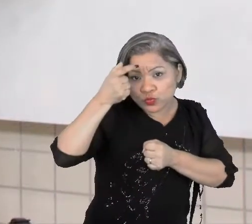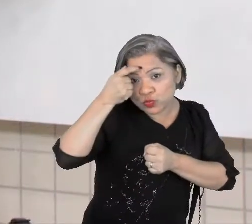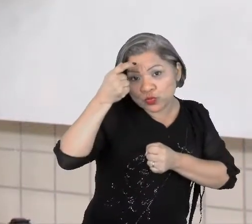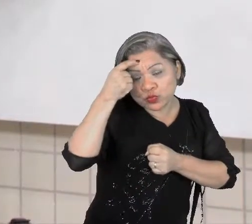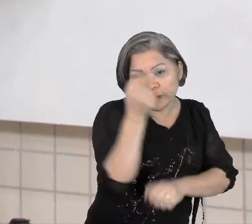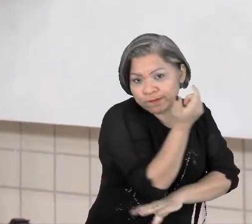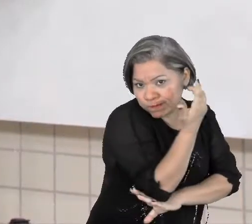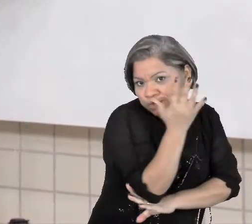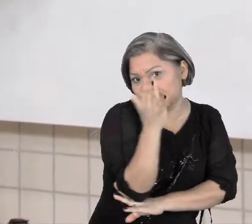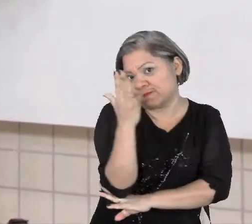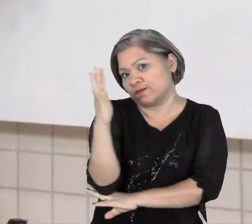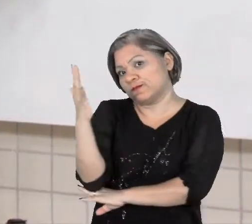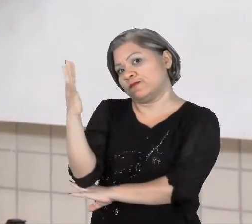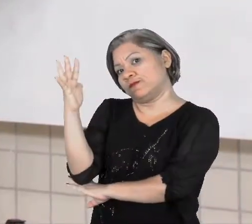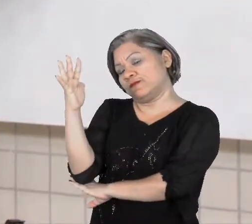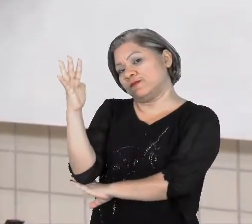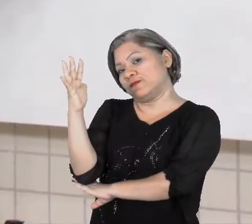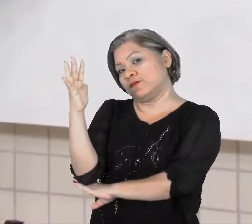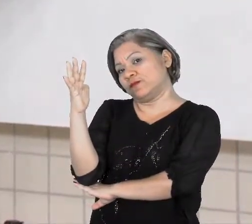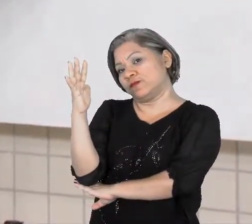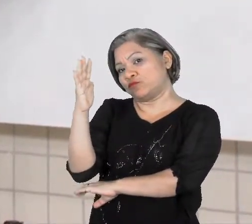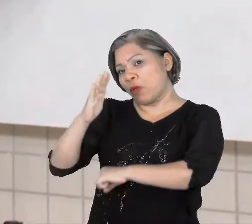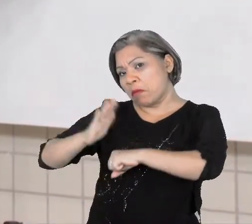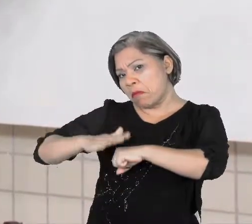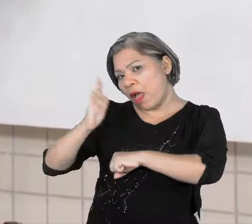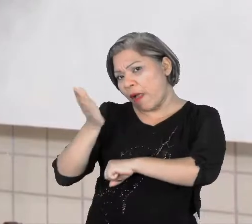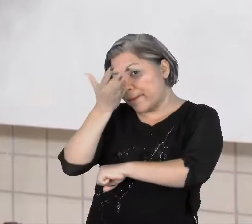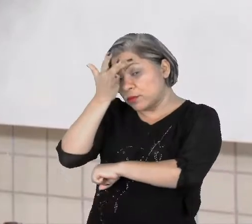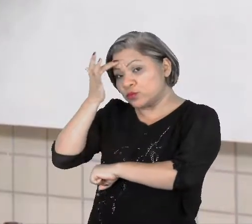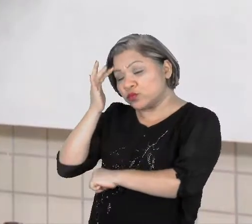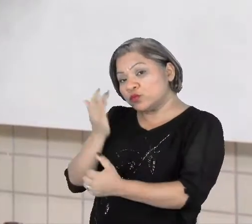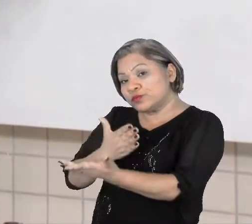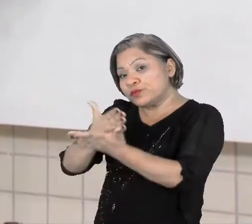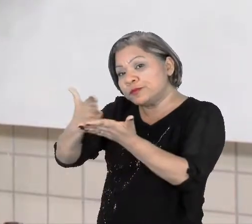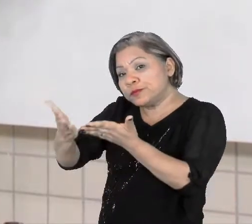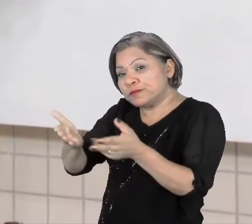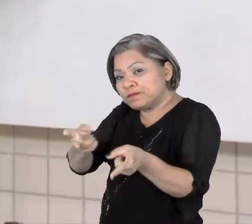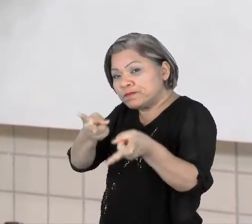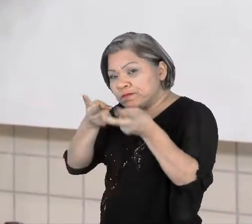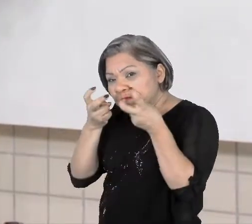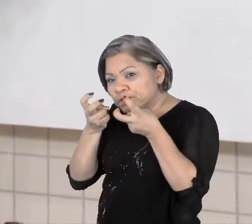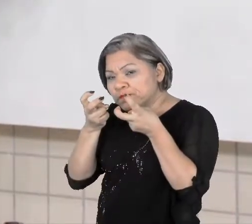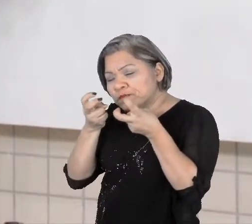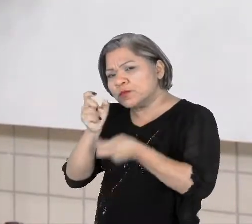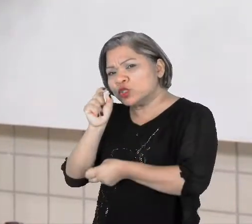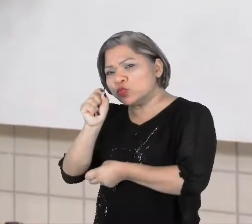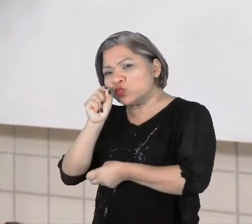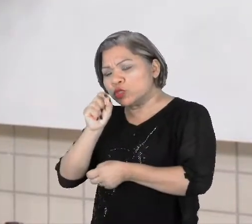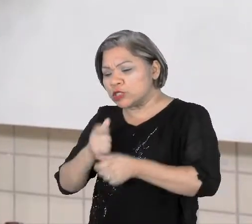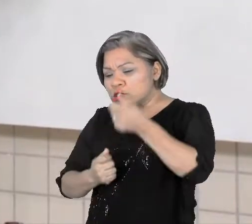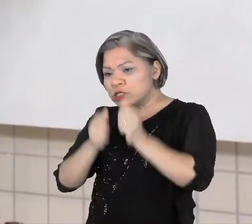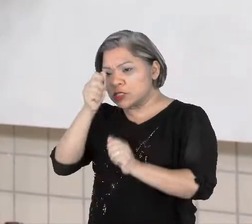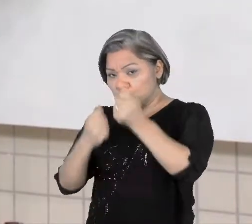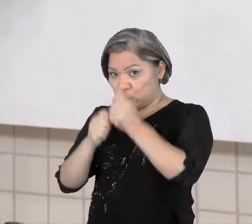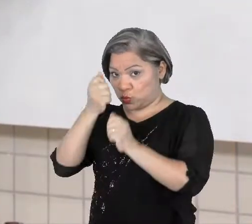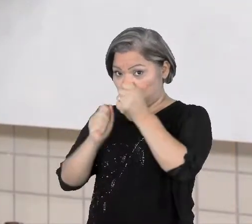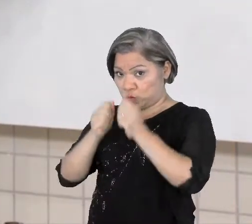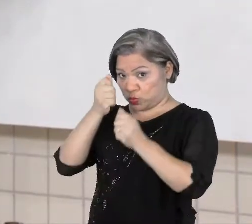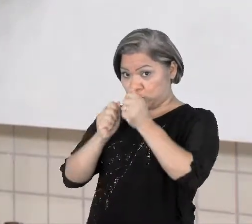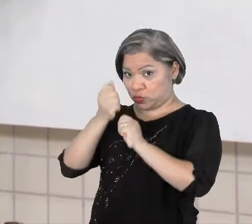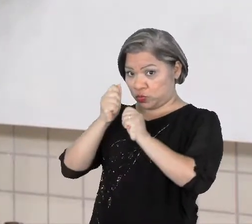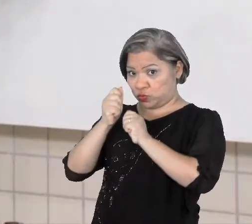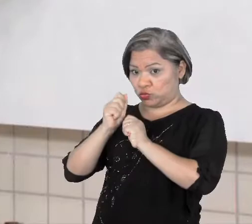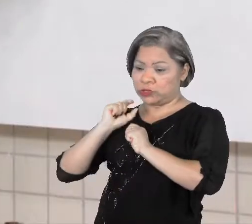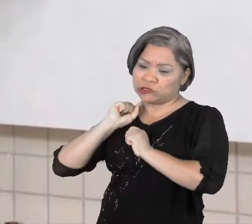ambiental. Mais pessoas começaram a perceber que a indústria, ela